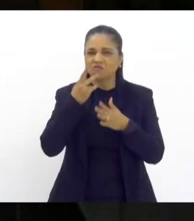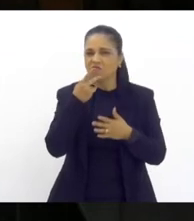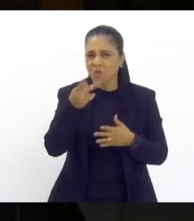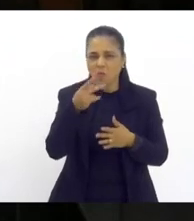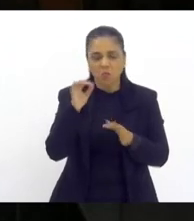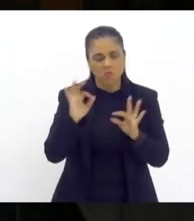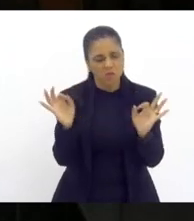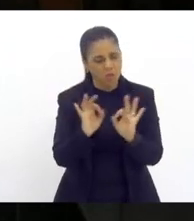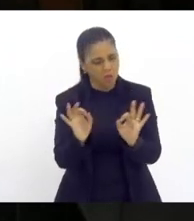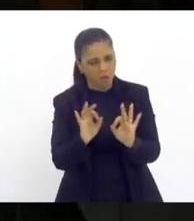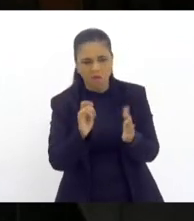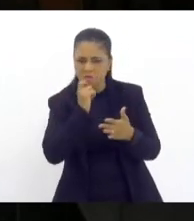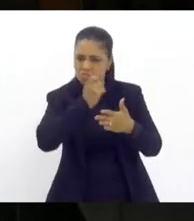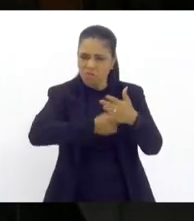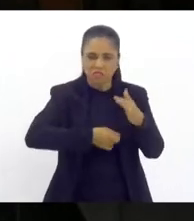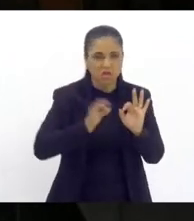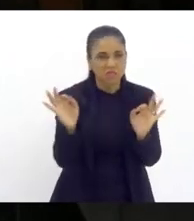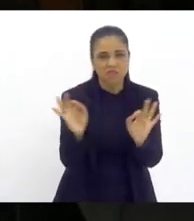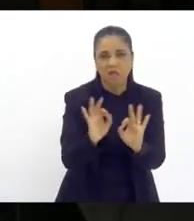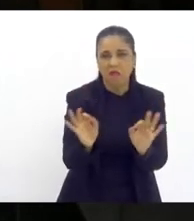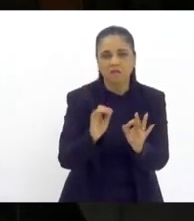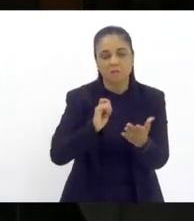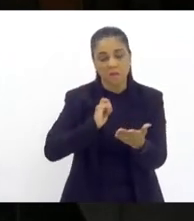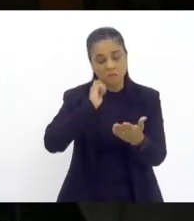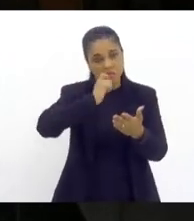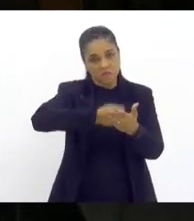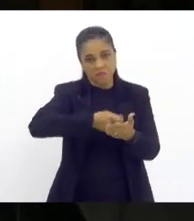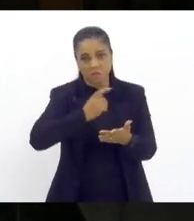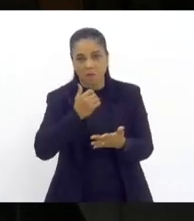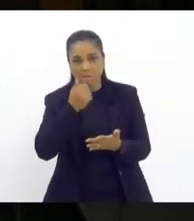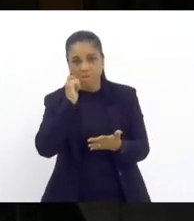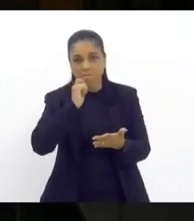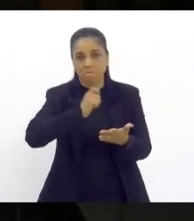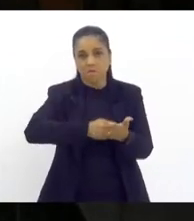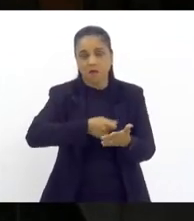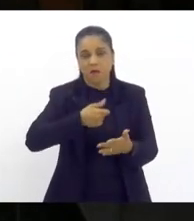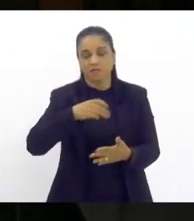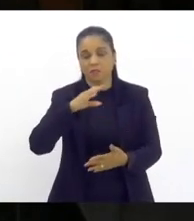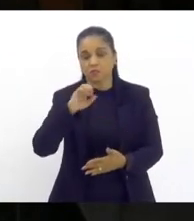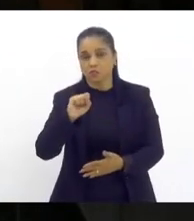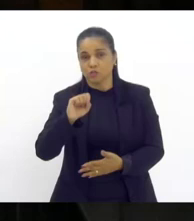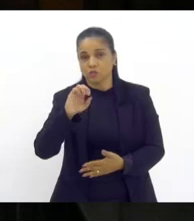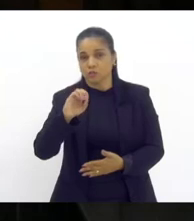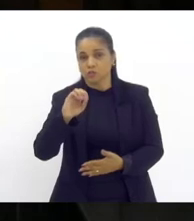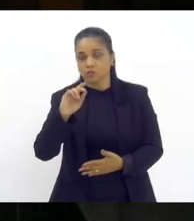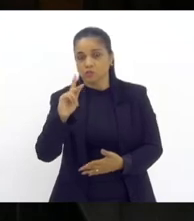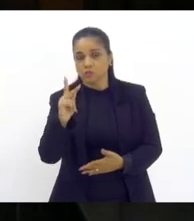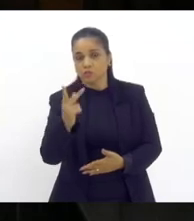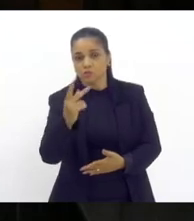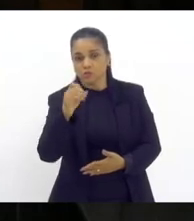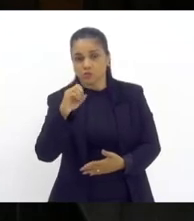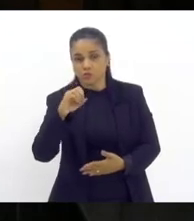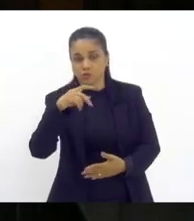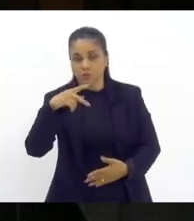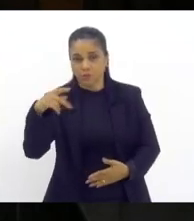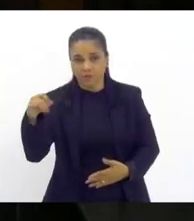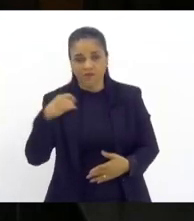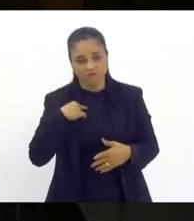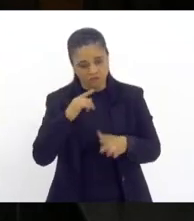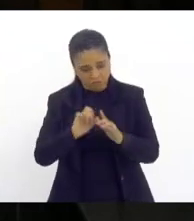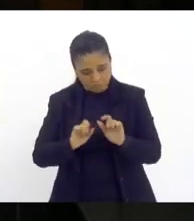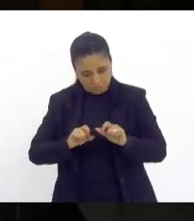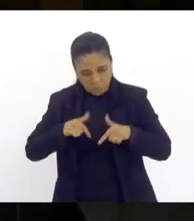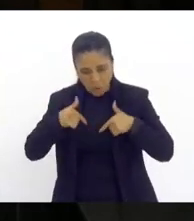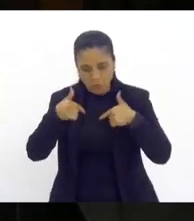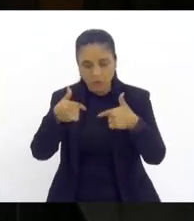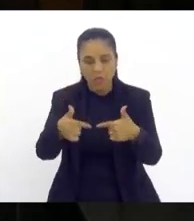fez o L, parabéns, mais uma taxa para você pagar. E é isso, fico muito triste com isso, mais uma vez a gente dando a vida aqui para fazer